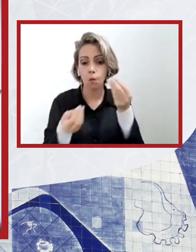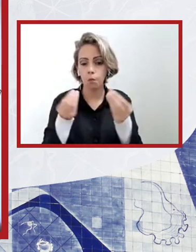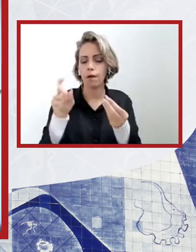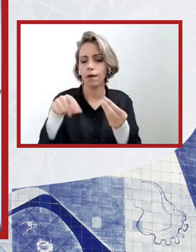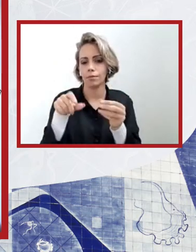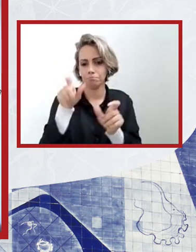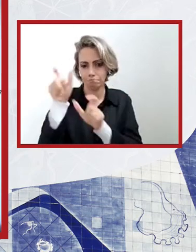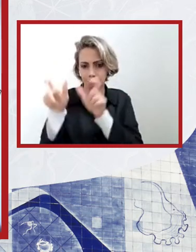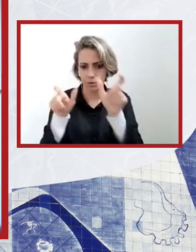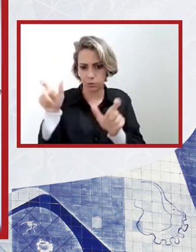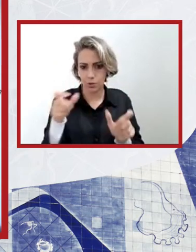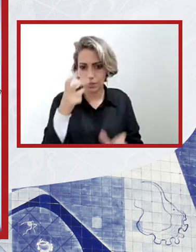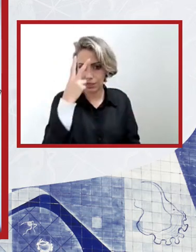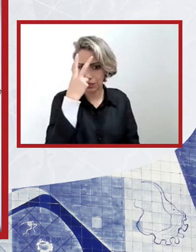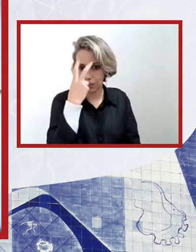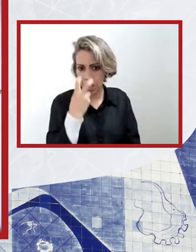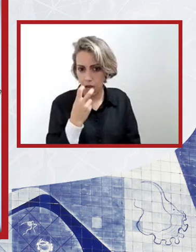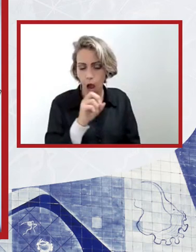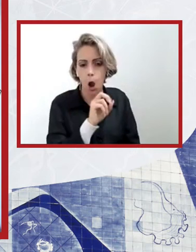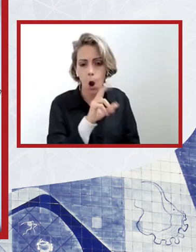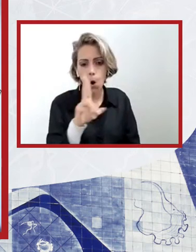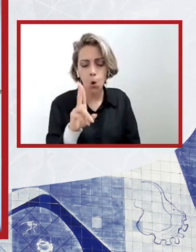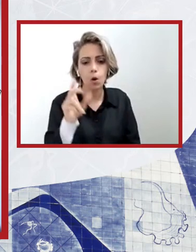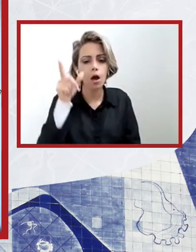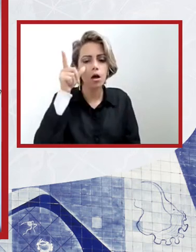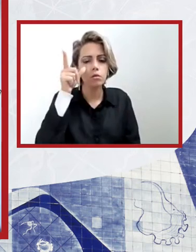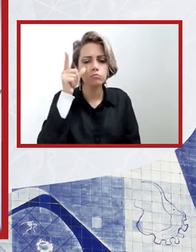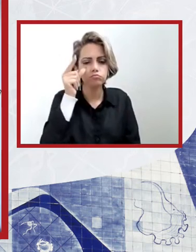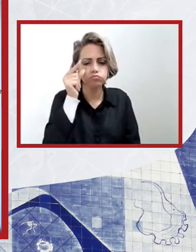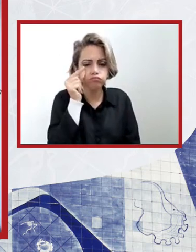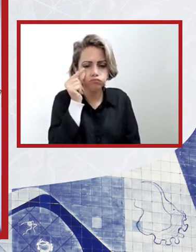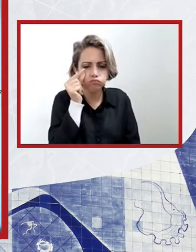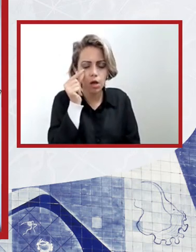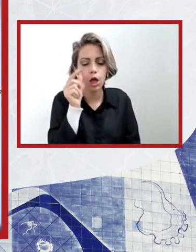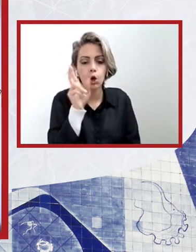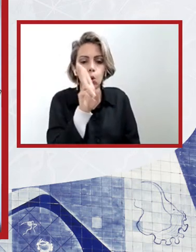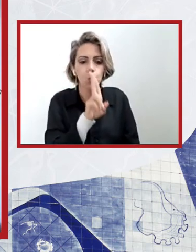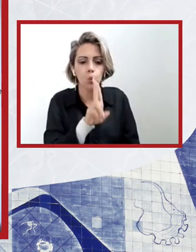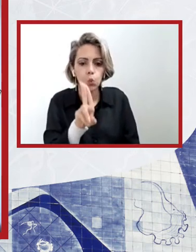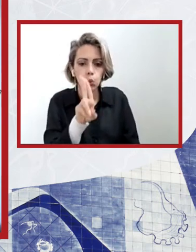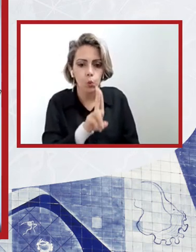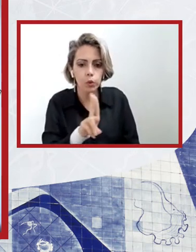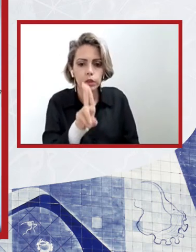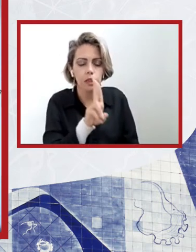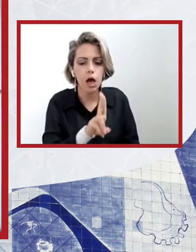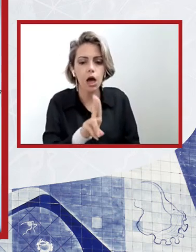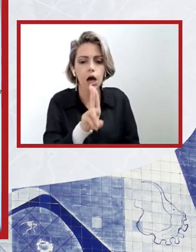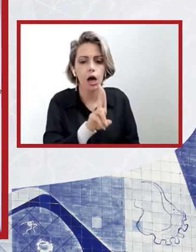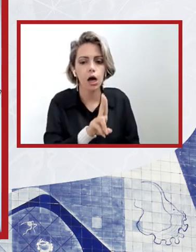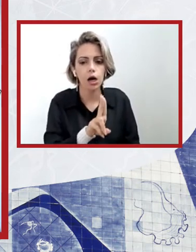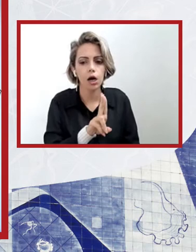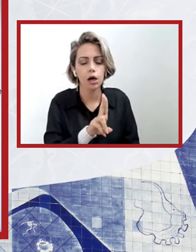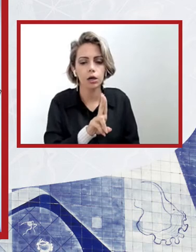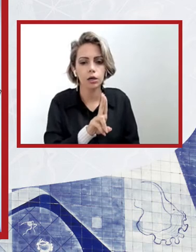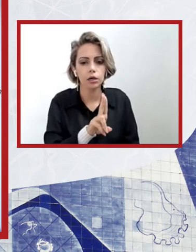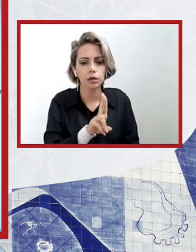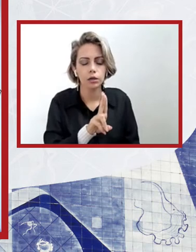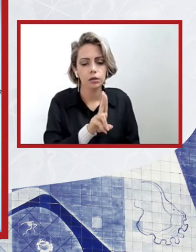ou pessoas com baixa visão, mas que utilizam de